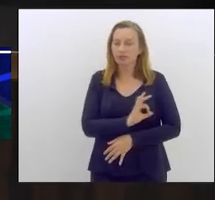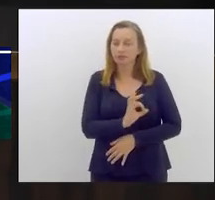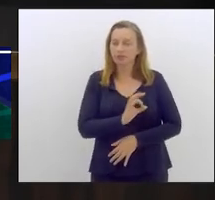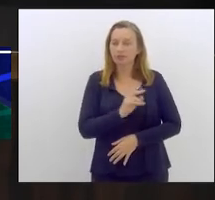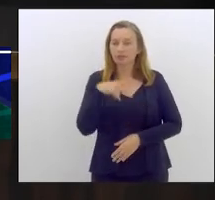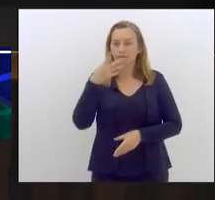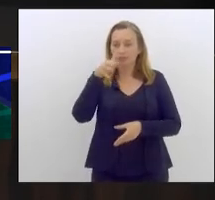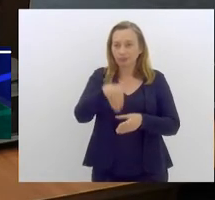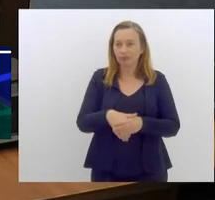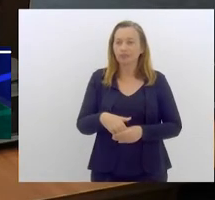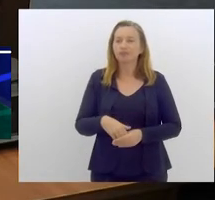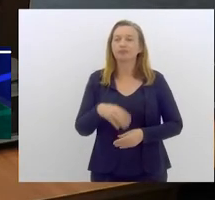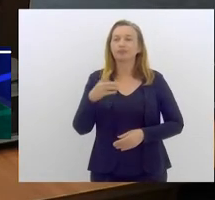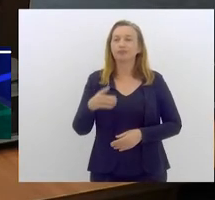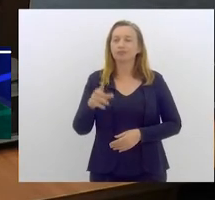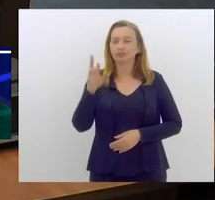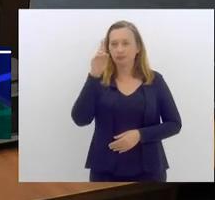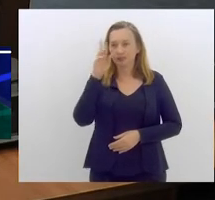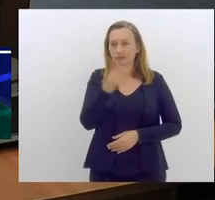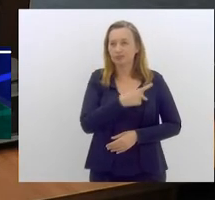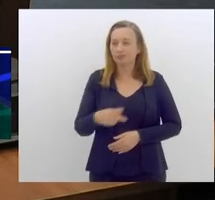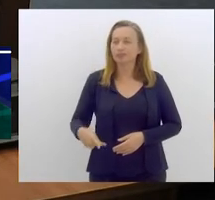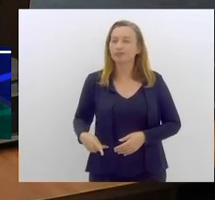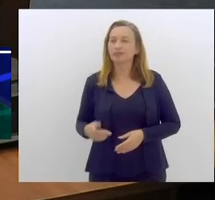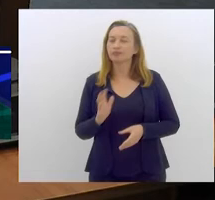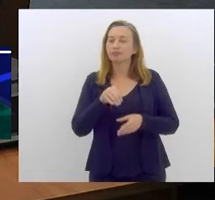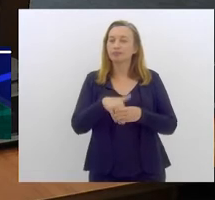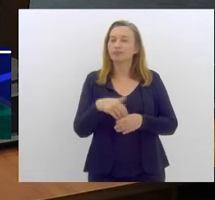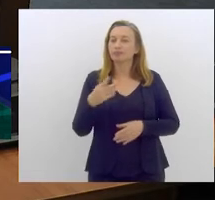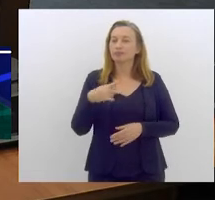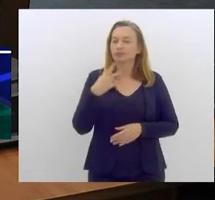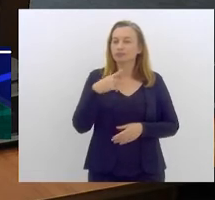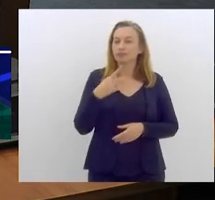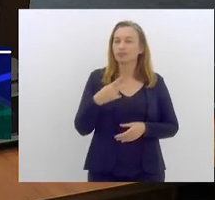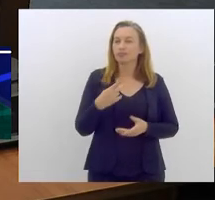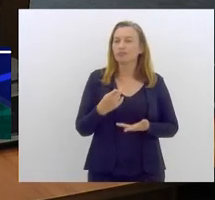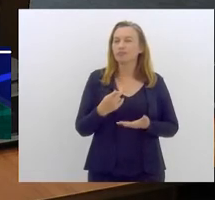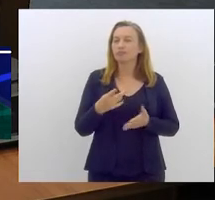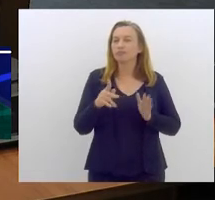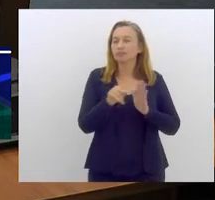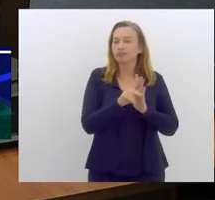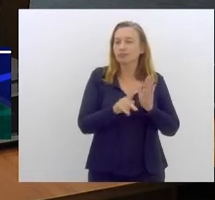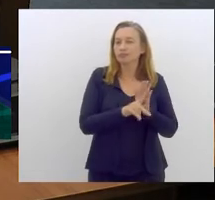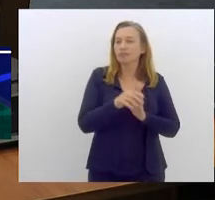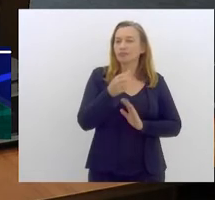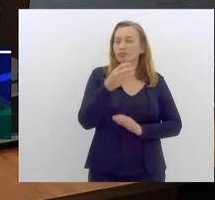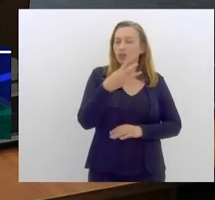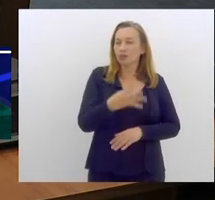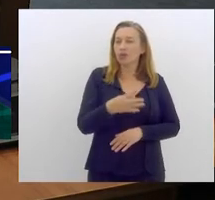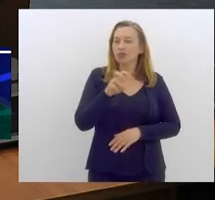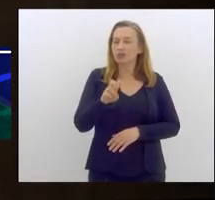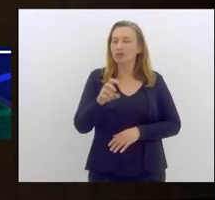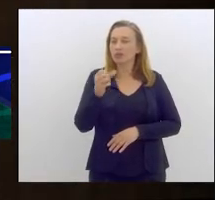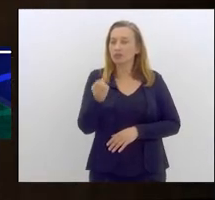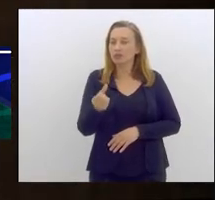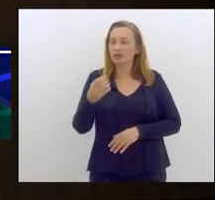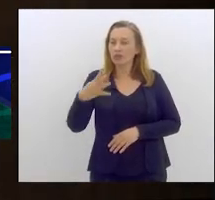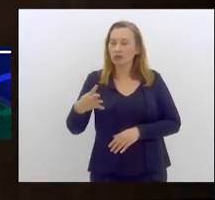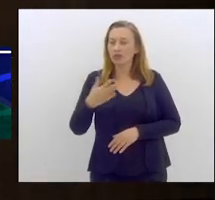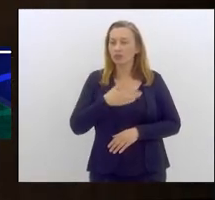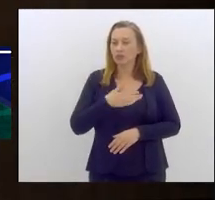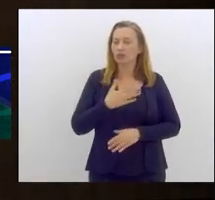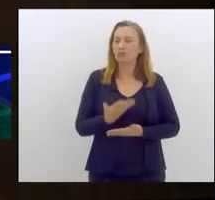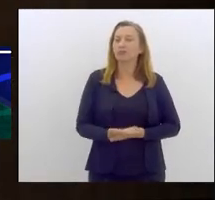voto. Presidente, a minha declaração de voto é relativa ao projeto de lei 4564, de minha autoria,